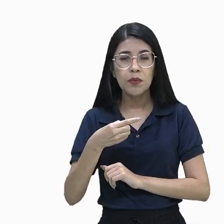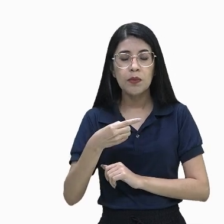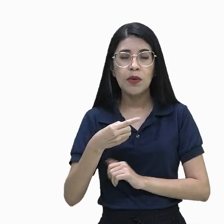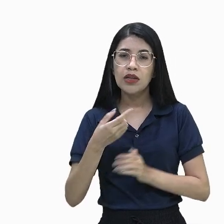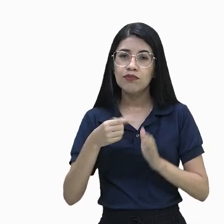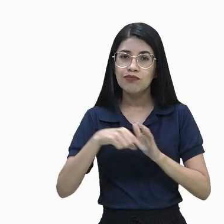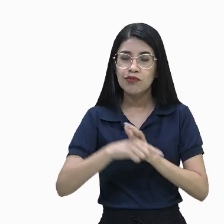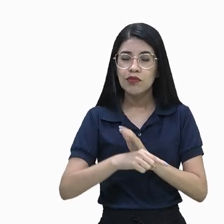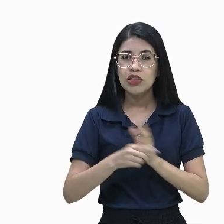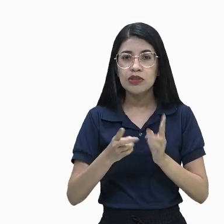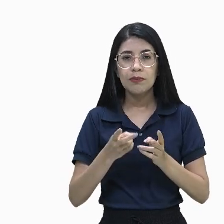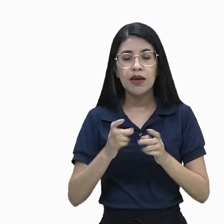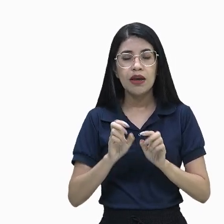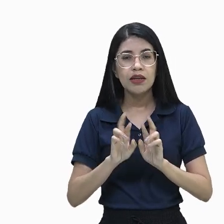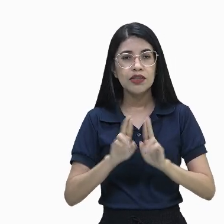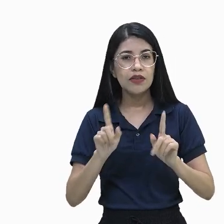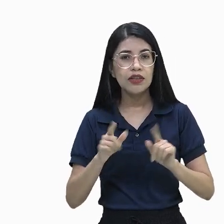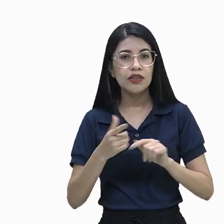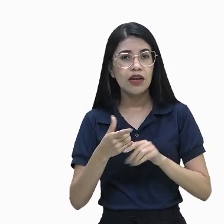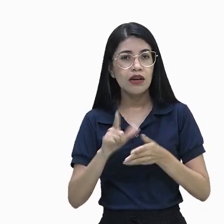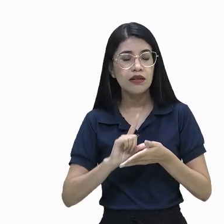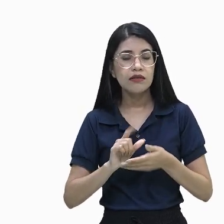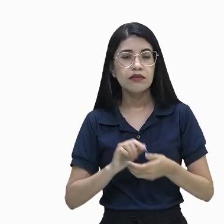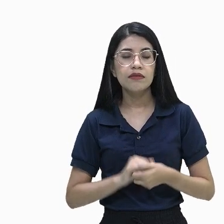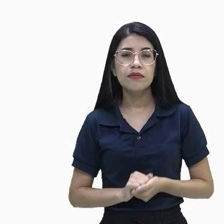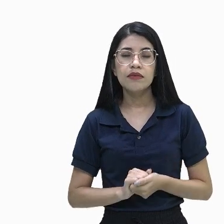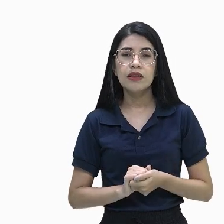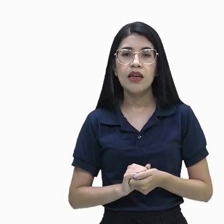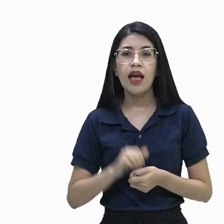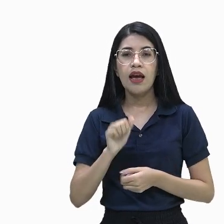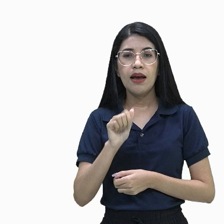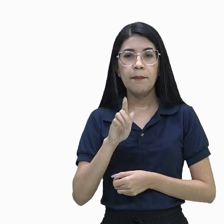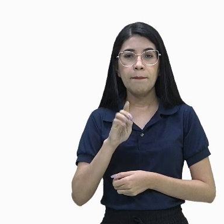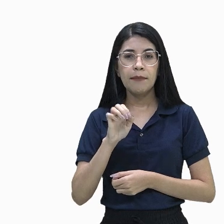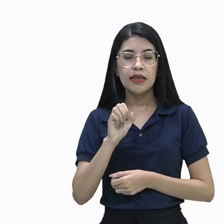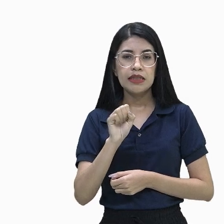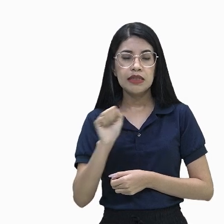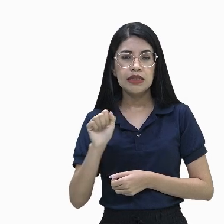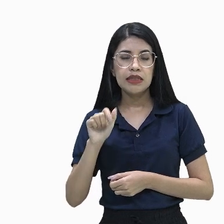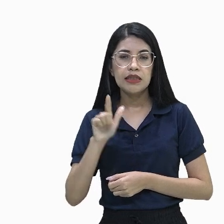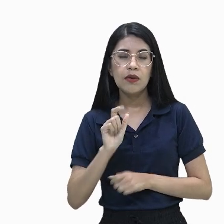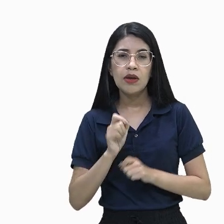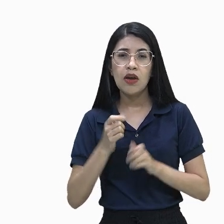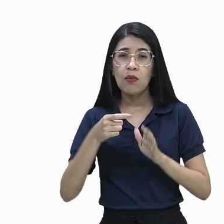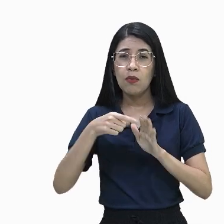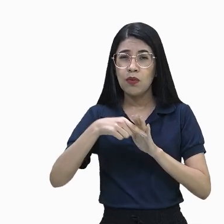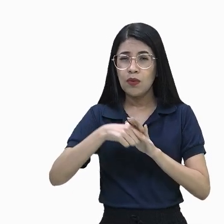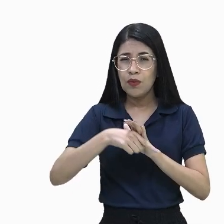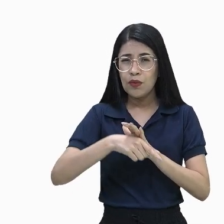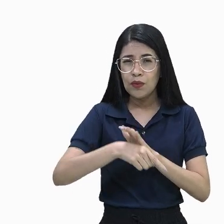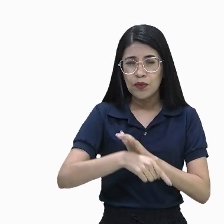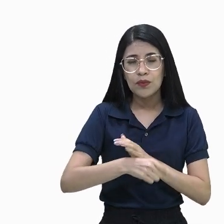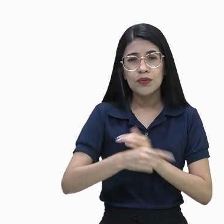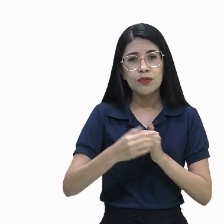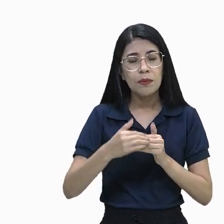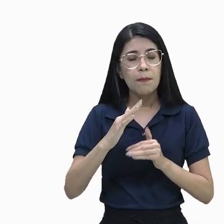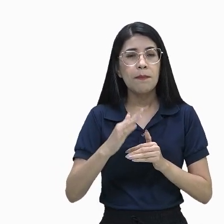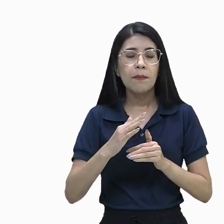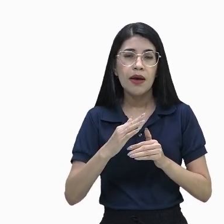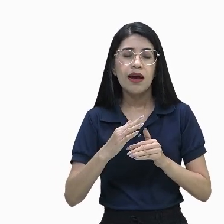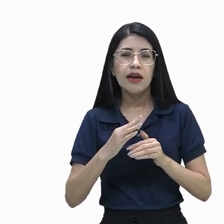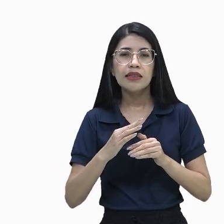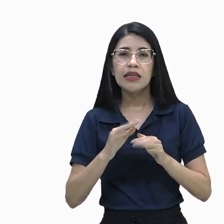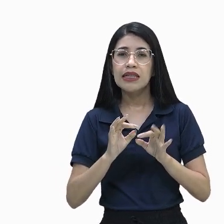nós observamos. A região abissal, a gente já tem a parte que vai ser a parte mais profunda. Então, ela vai estar